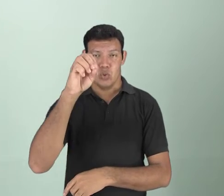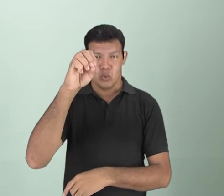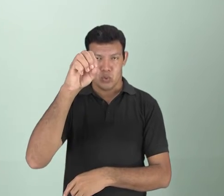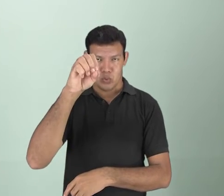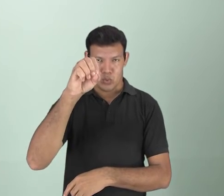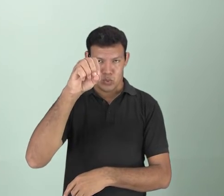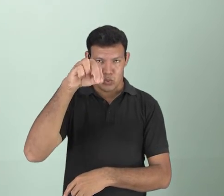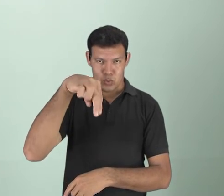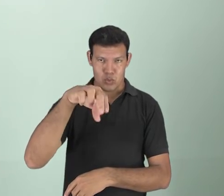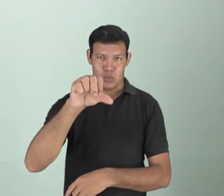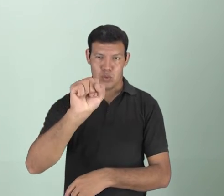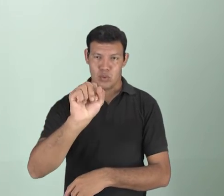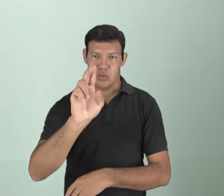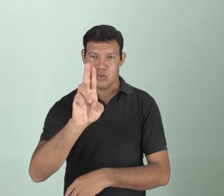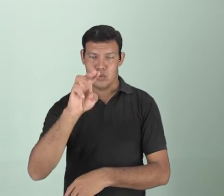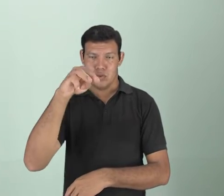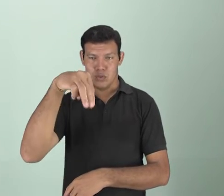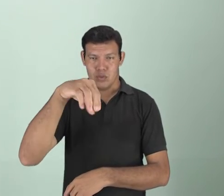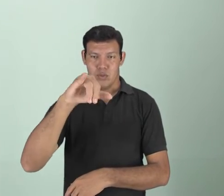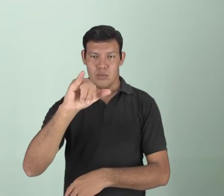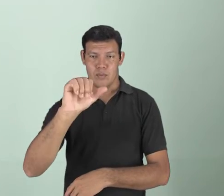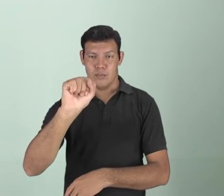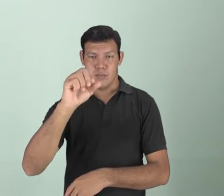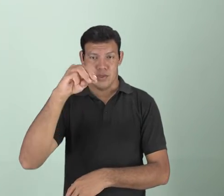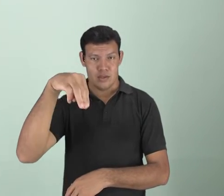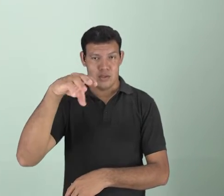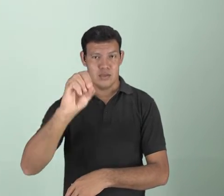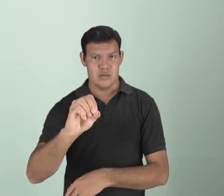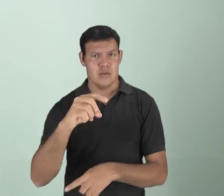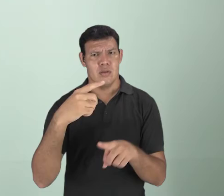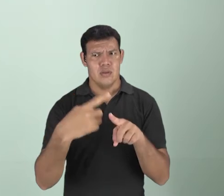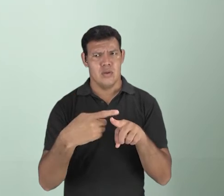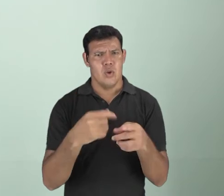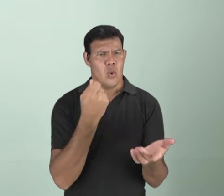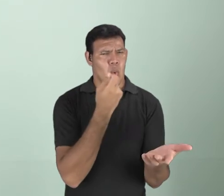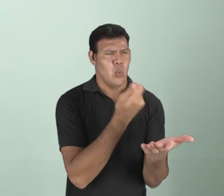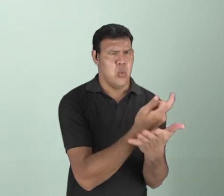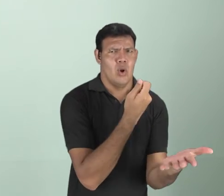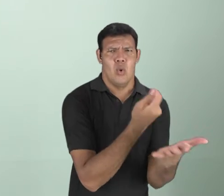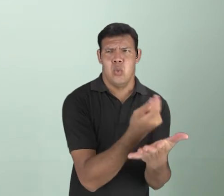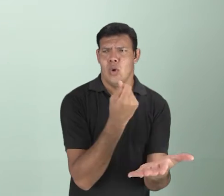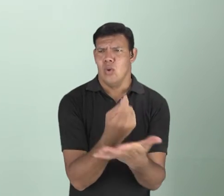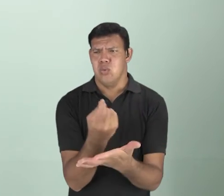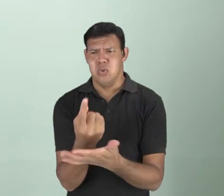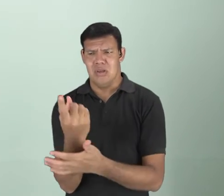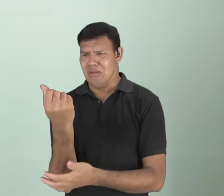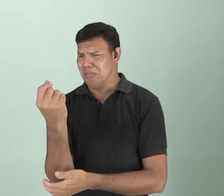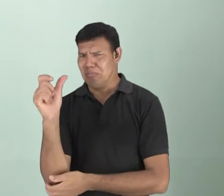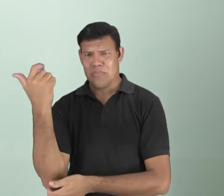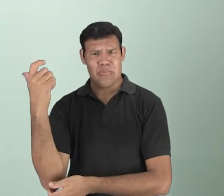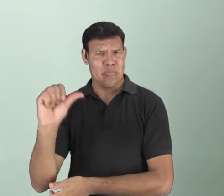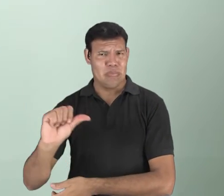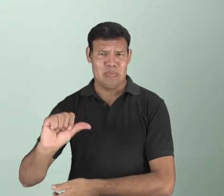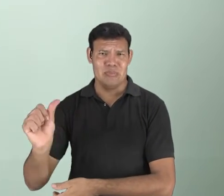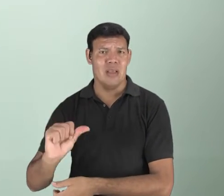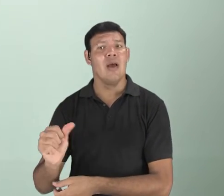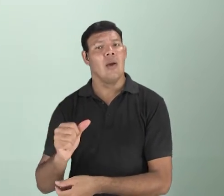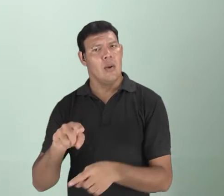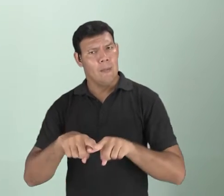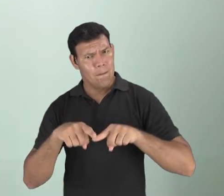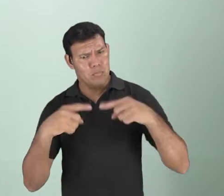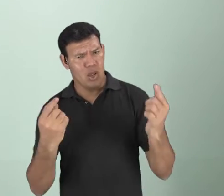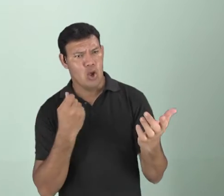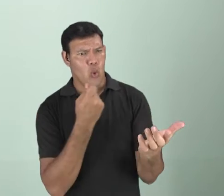forma consciente. Você consome até mesmo sem dispor das condições financeiras para você